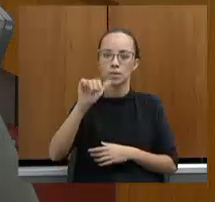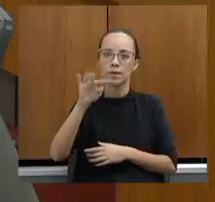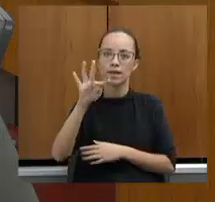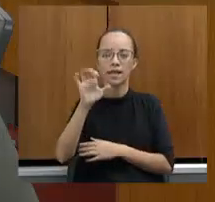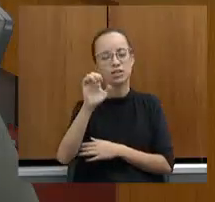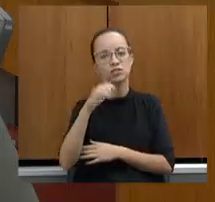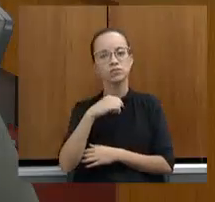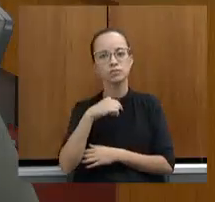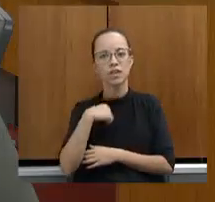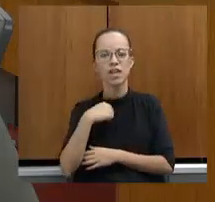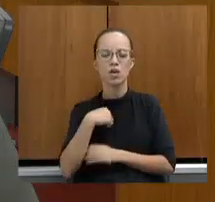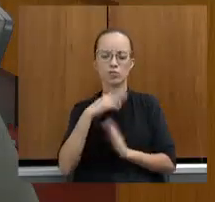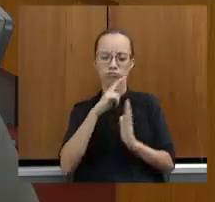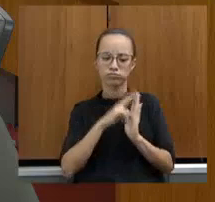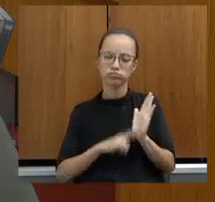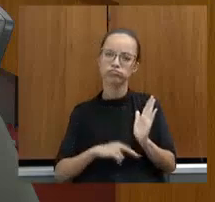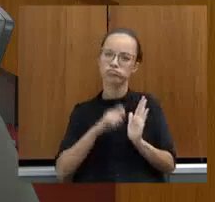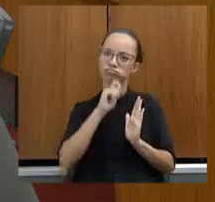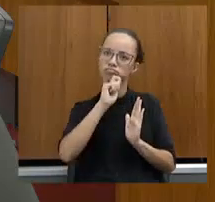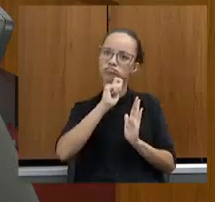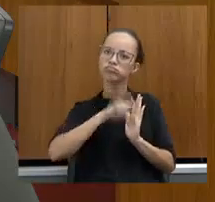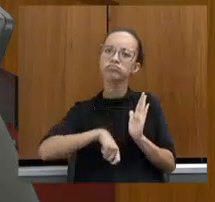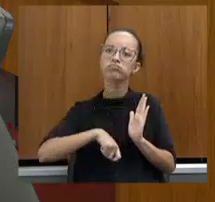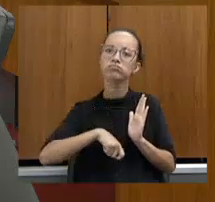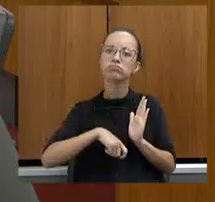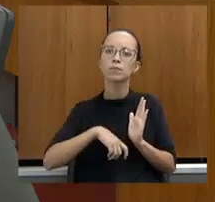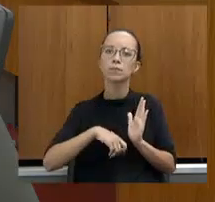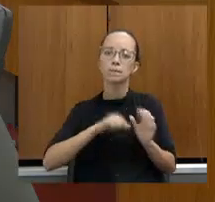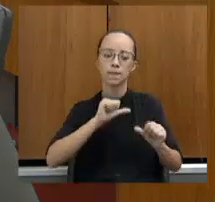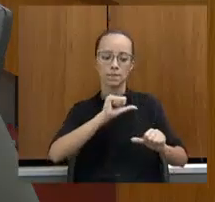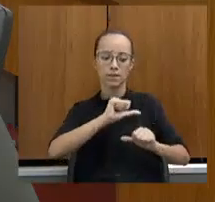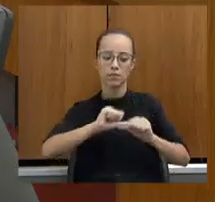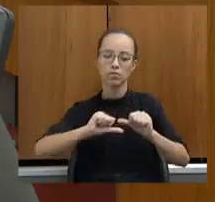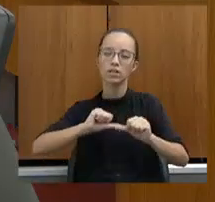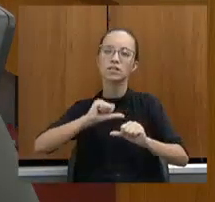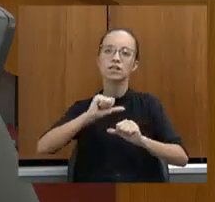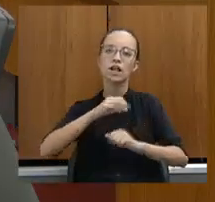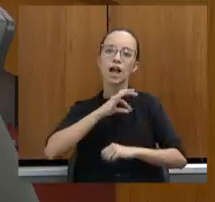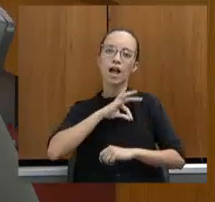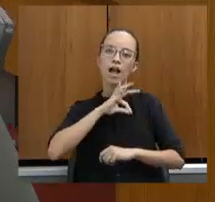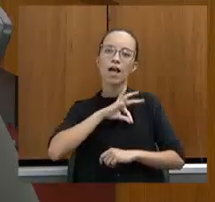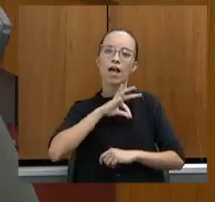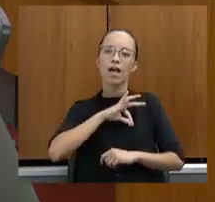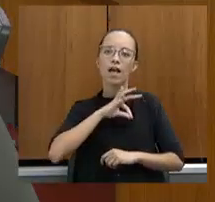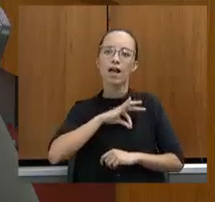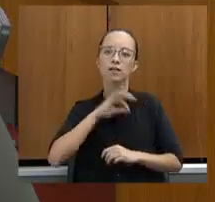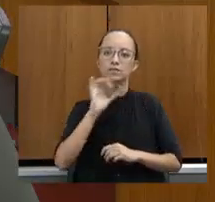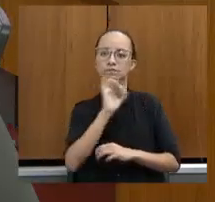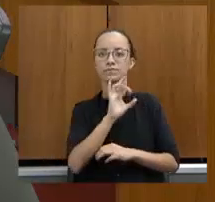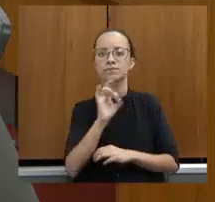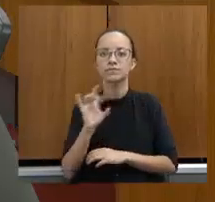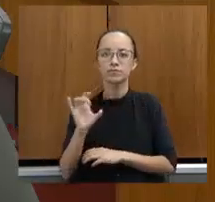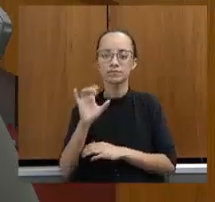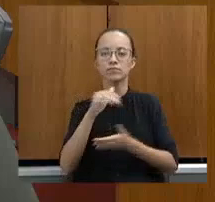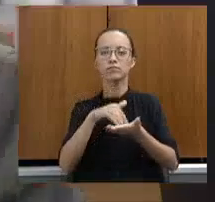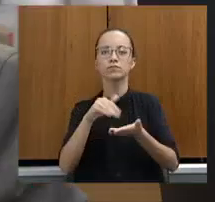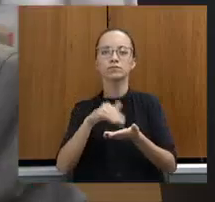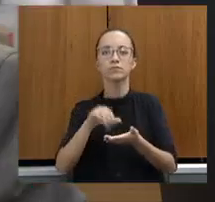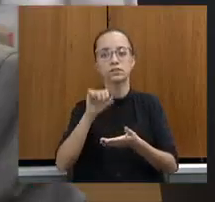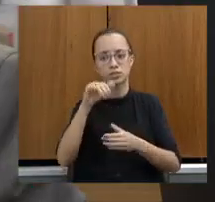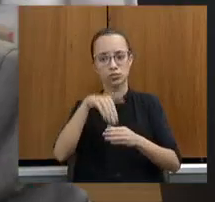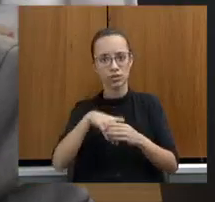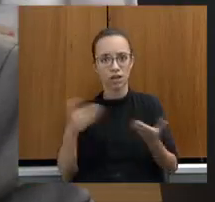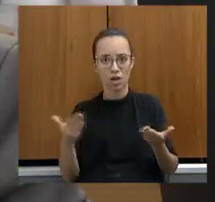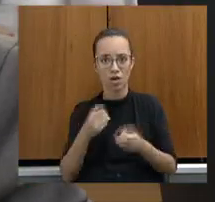relator Eu mesmo sou relator para atualizar o salário do secretários Então fala isso que publicamente que se não votar agora pode chamar o ano que vem